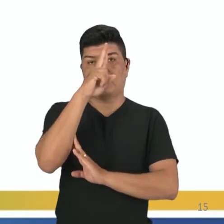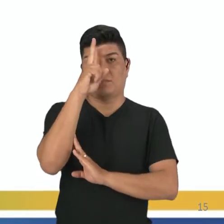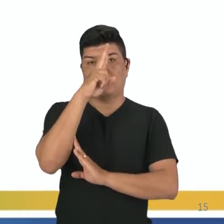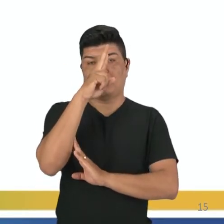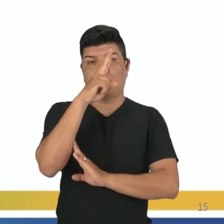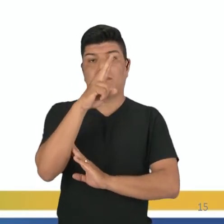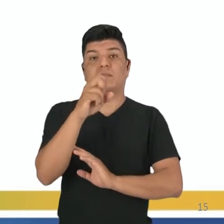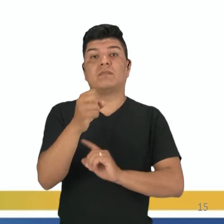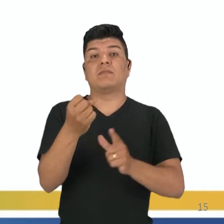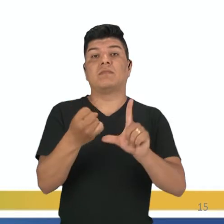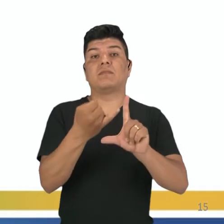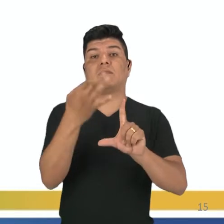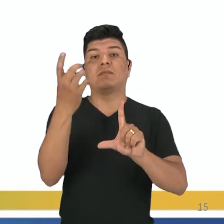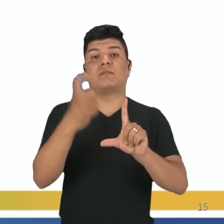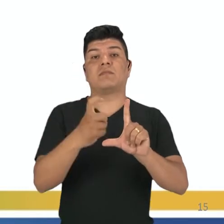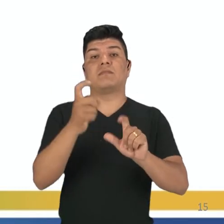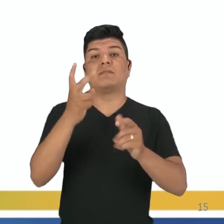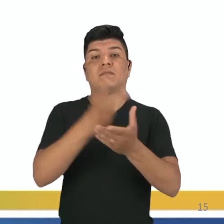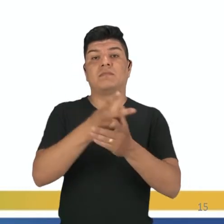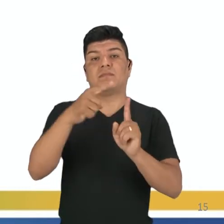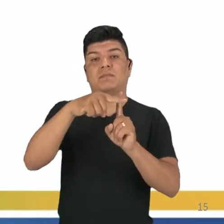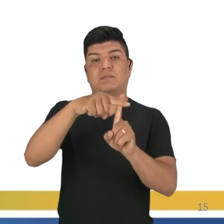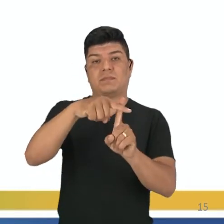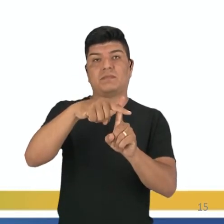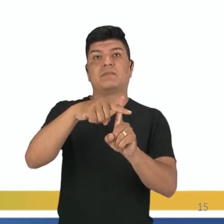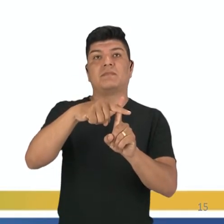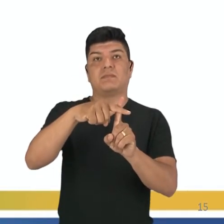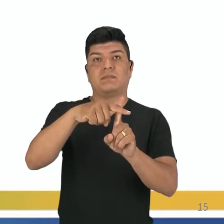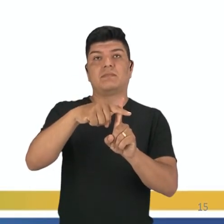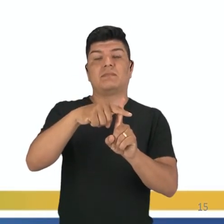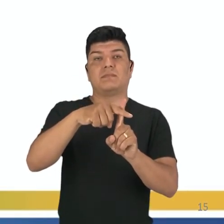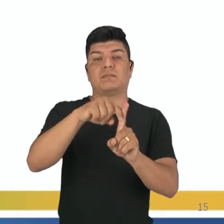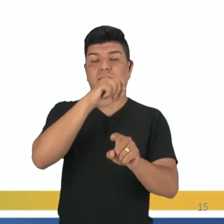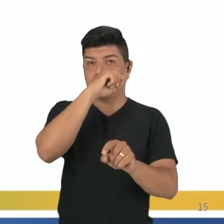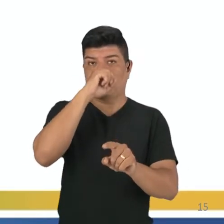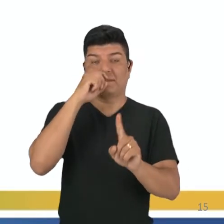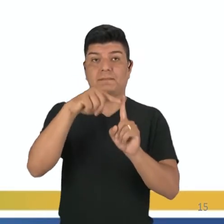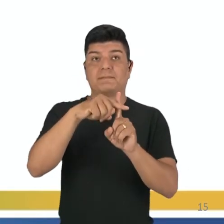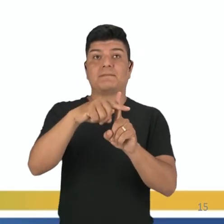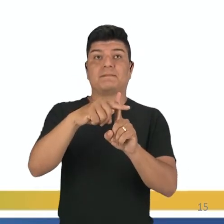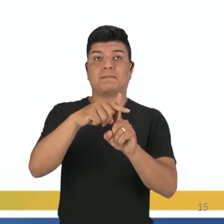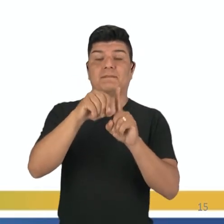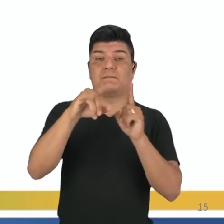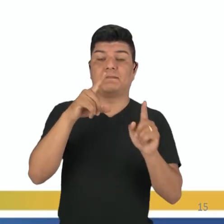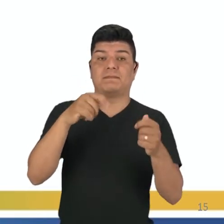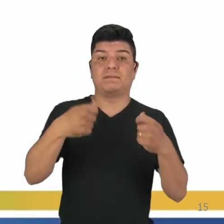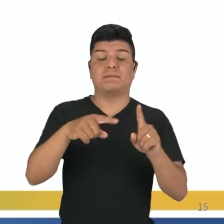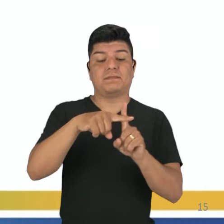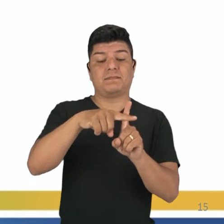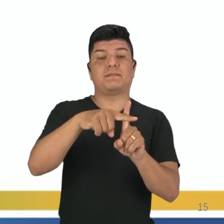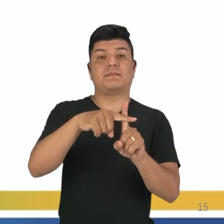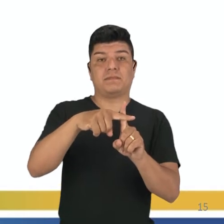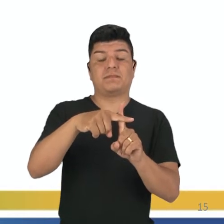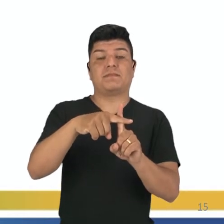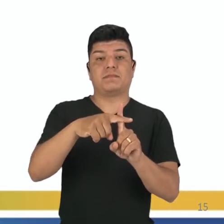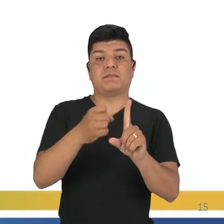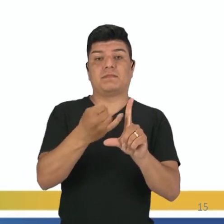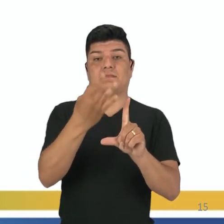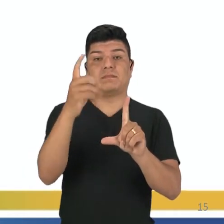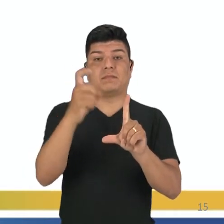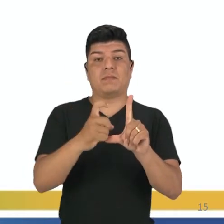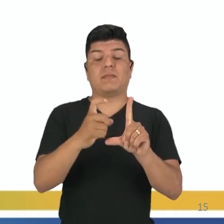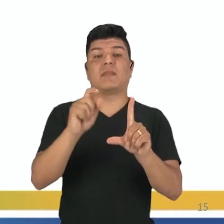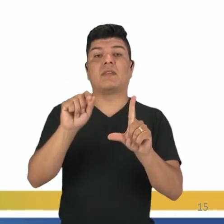que o logaritmando deve ser sempre positivo. Então, vamos para a solução. Se ele tem que ser positivo, o logaritmando, que